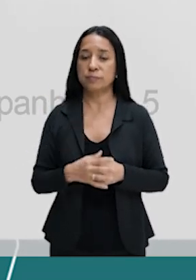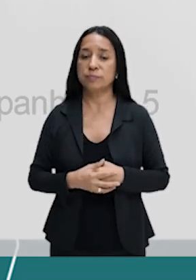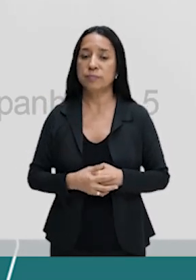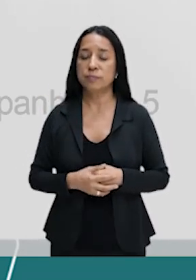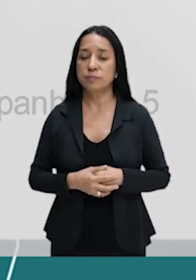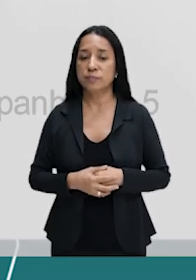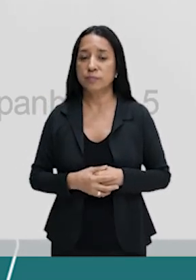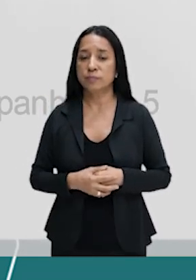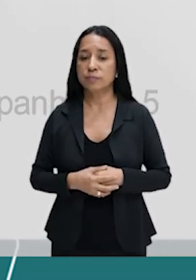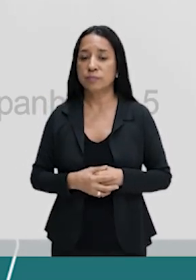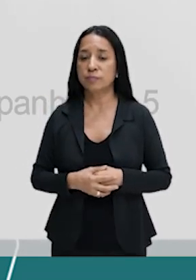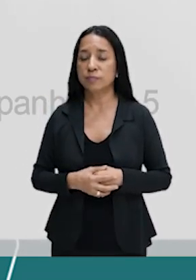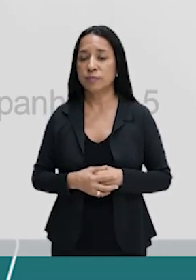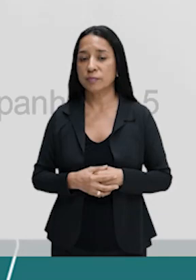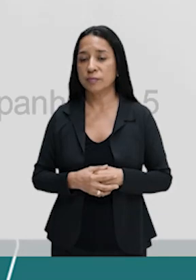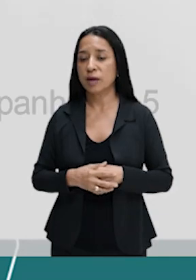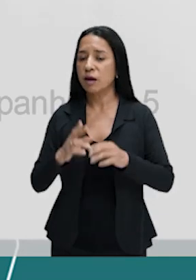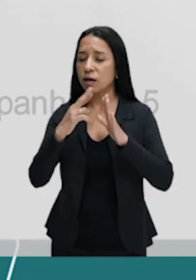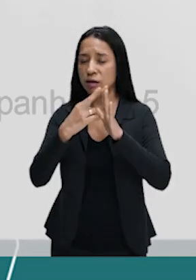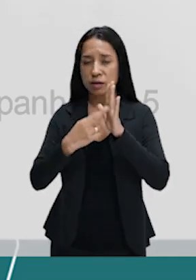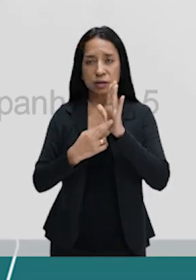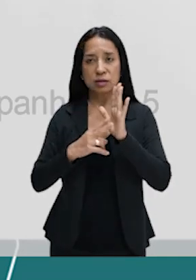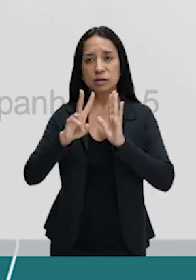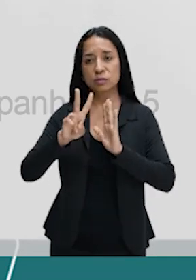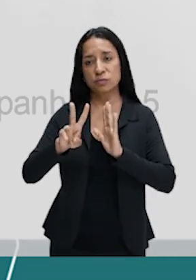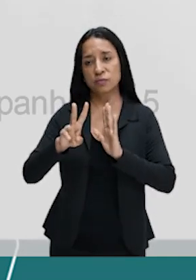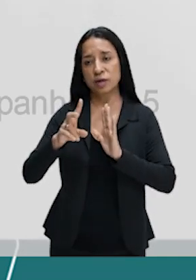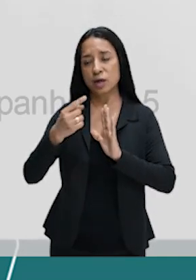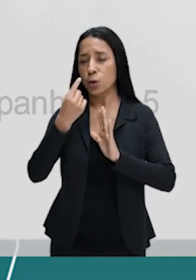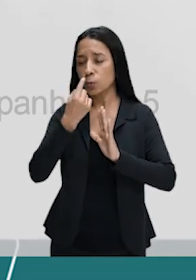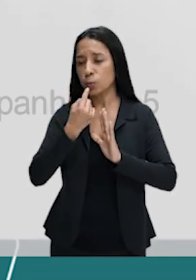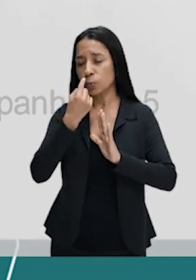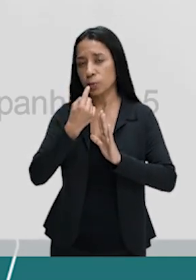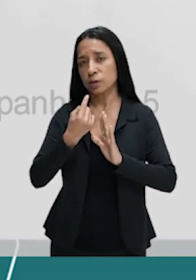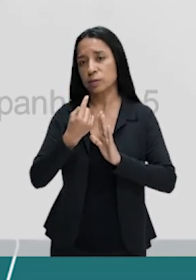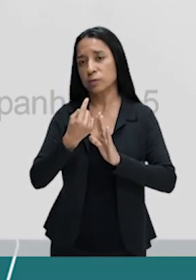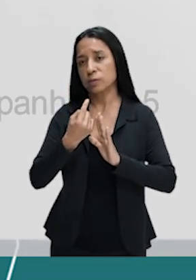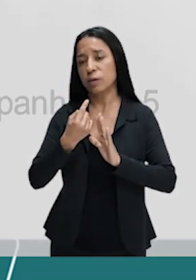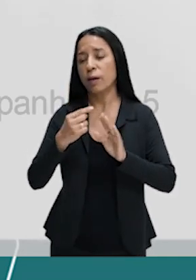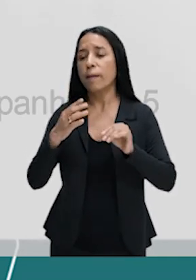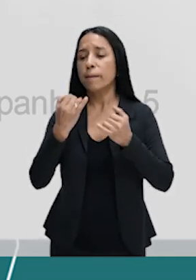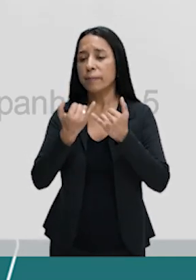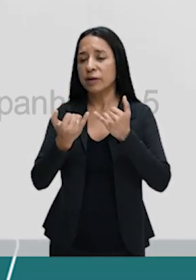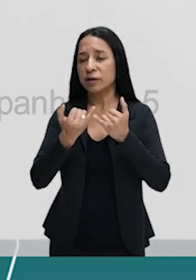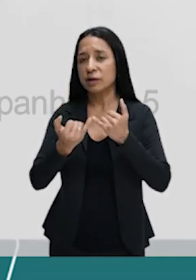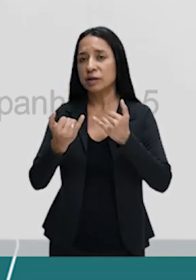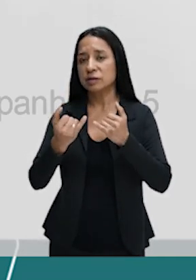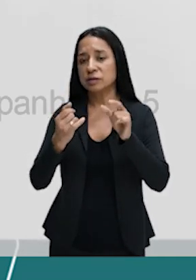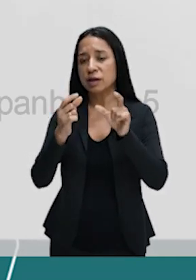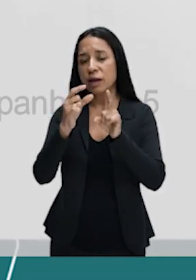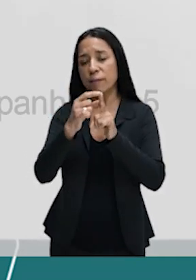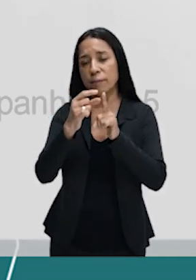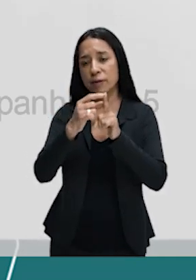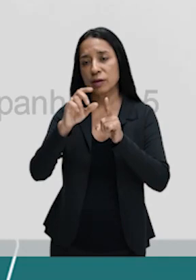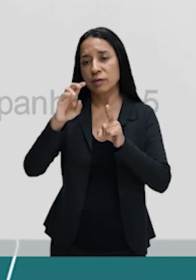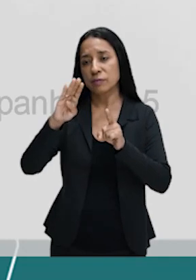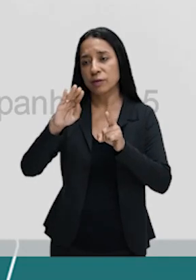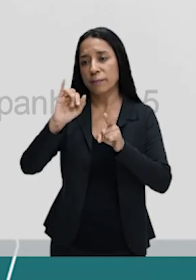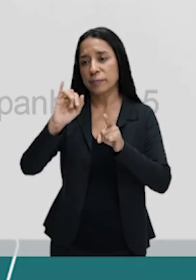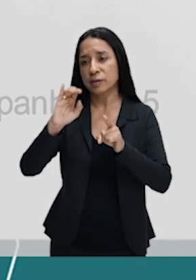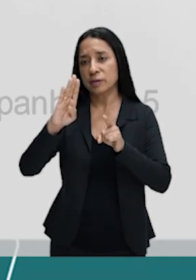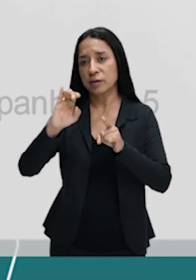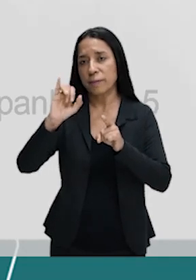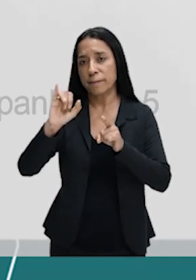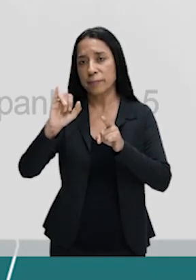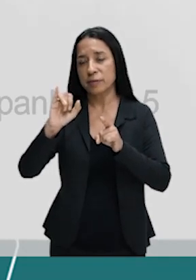é lábio dental, então fica com sonzinho de B, vivir, tá? Então, yo vivo, tú vives, Él